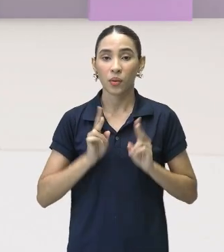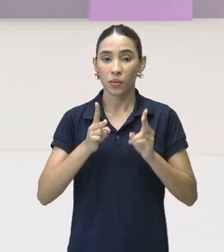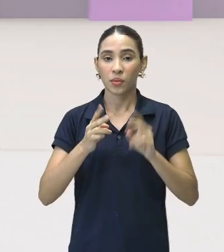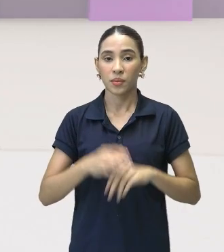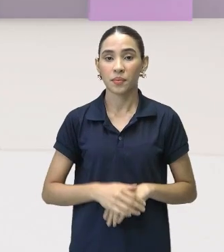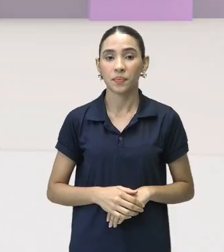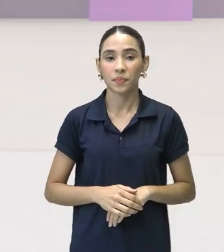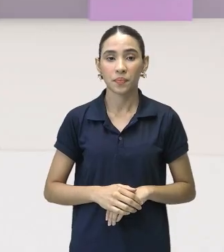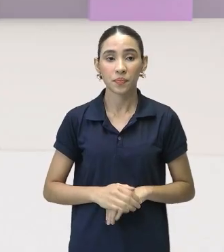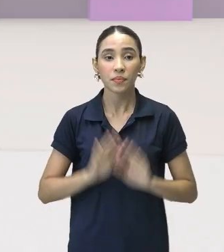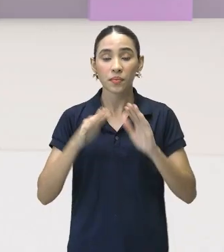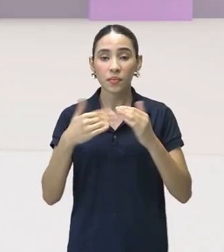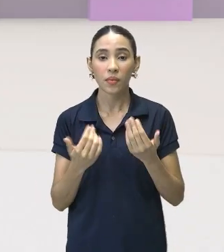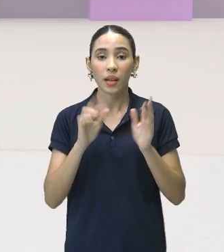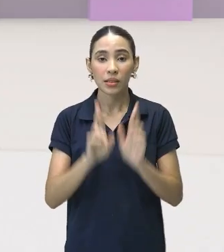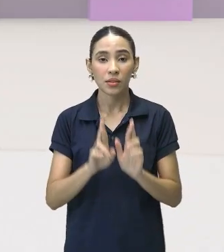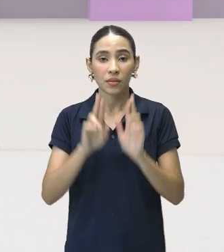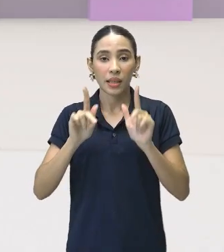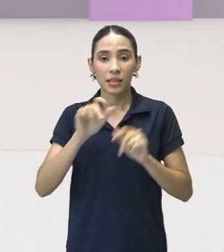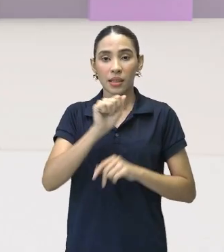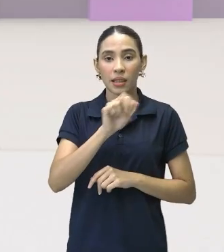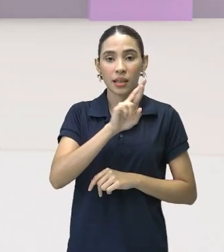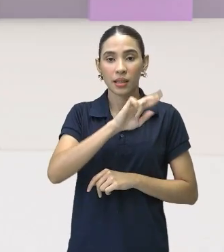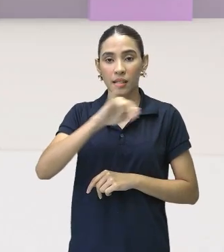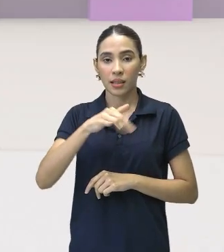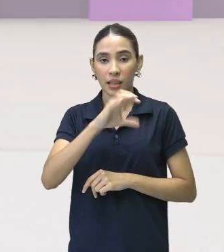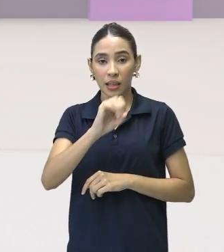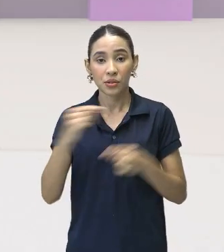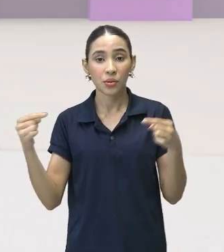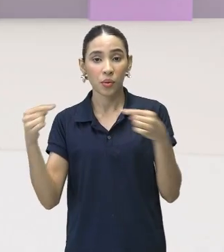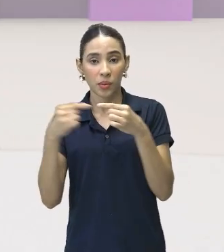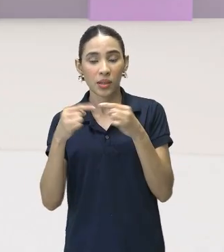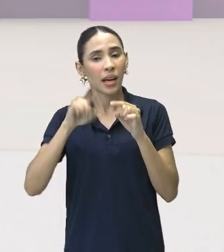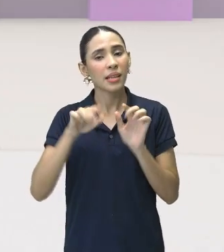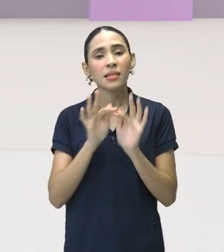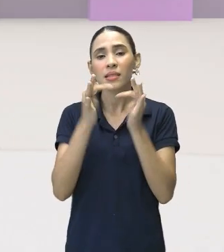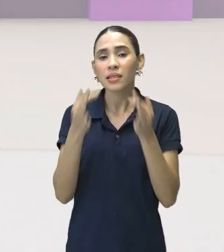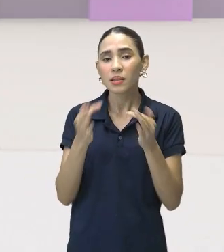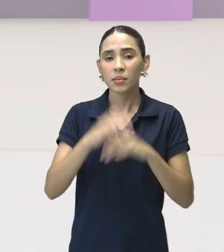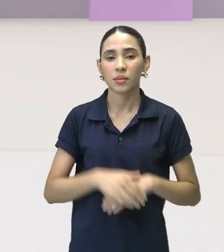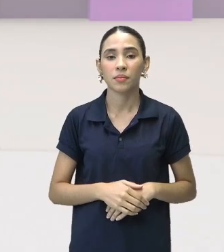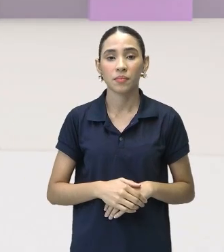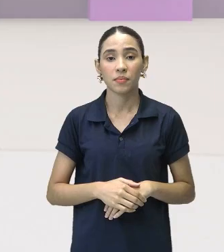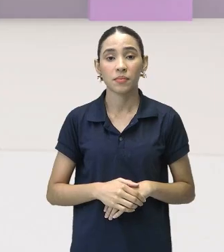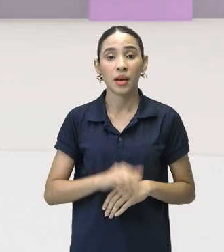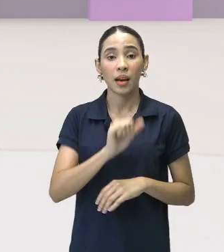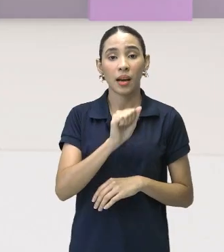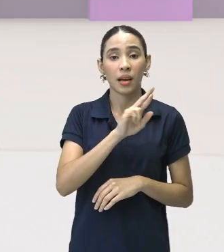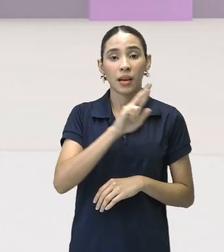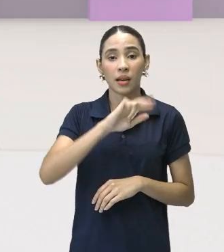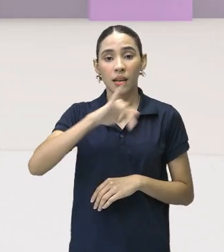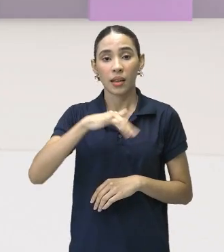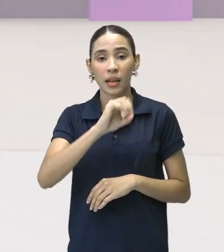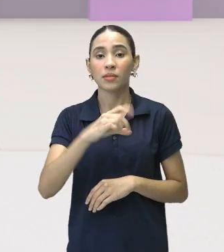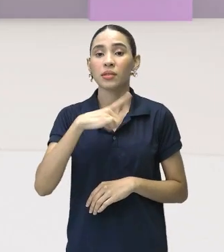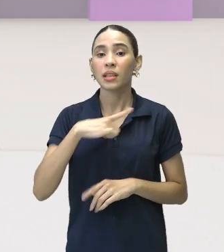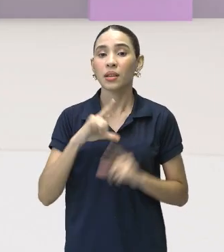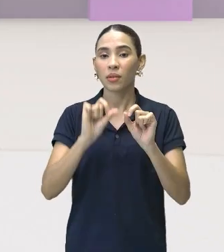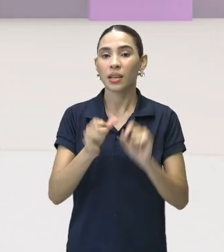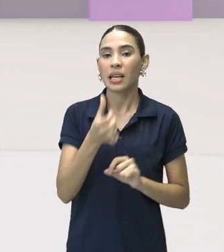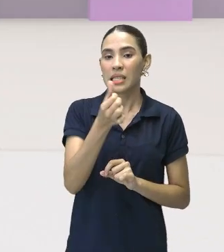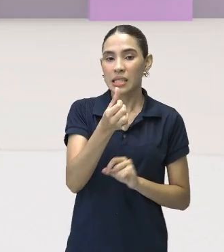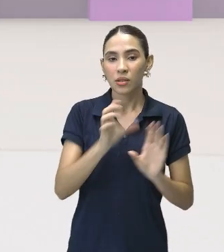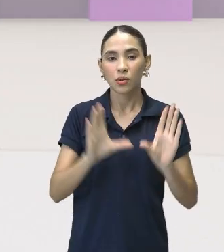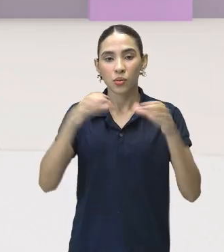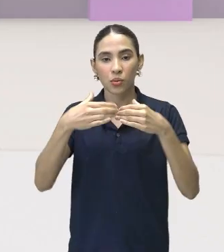Continuando, a diferença entre arranjo e combinações é bem simples. Para arranjo, nós temos